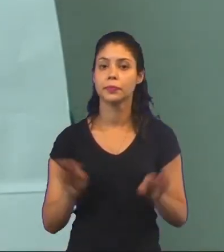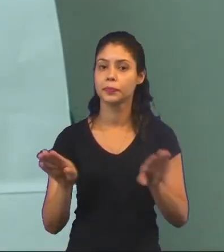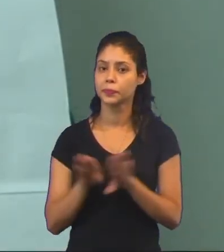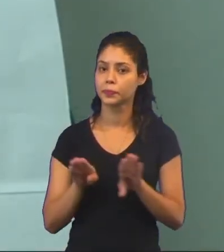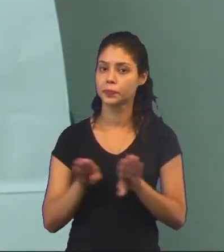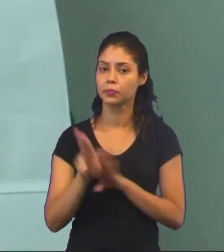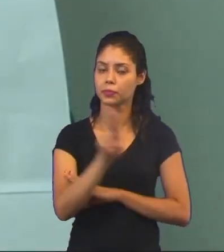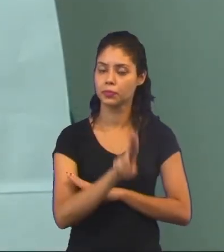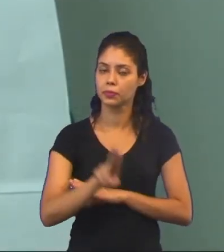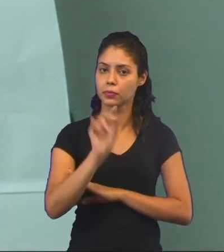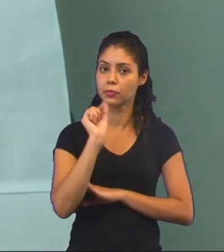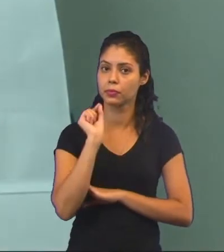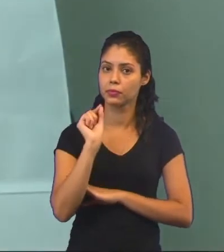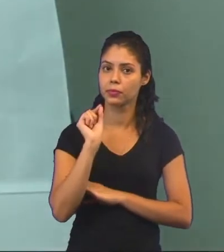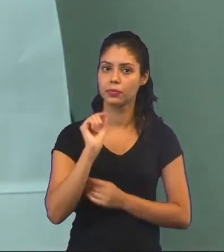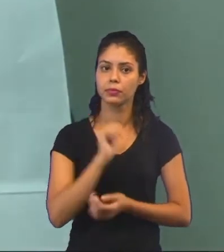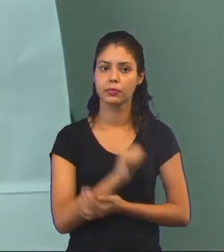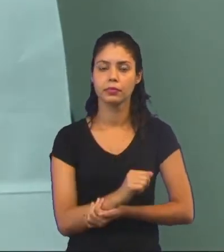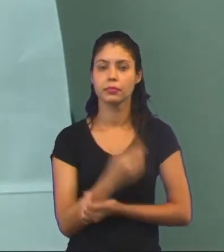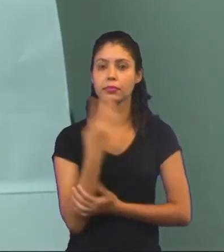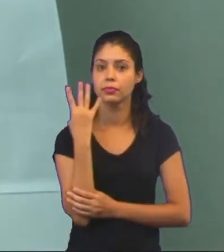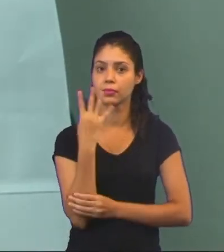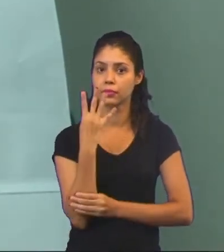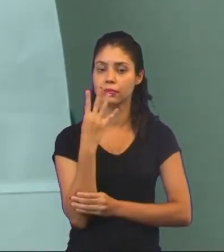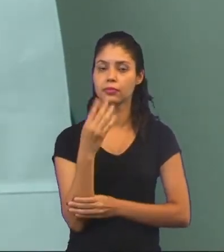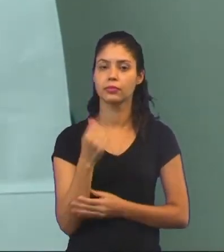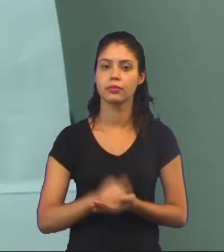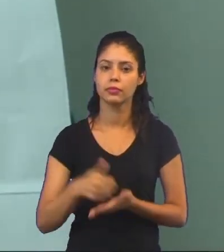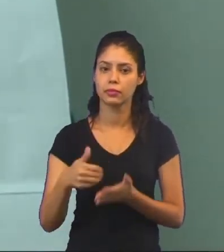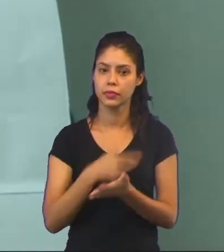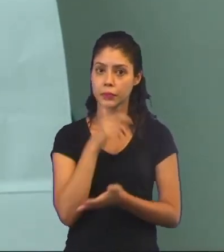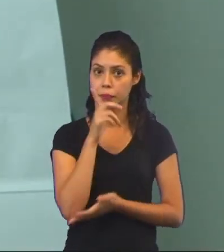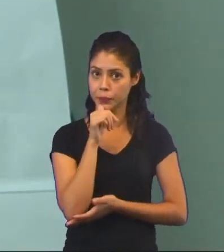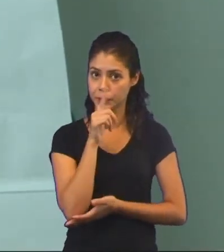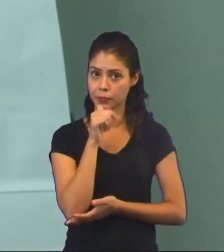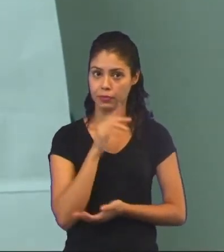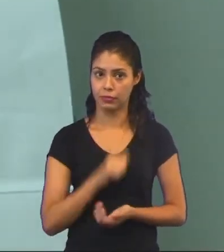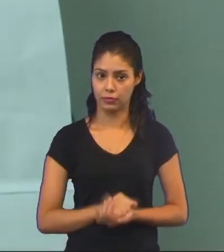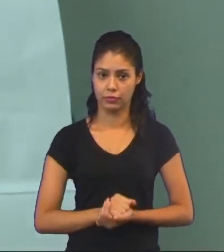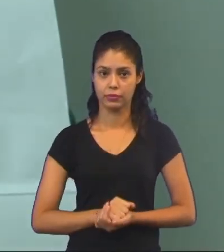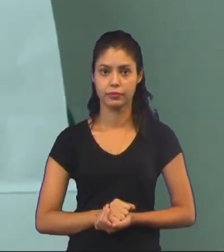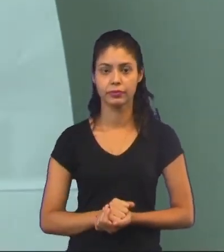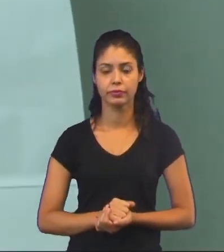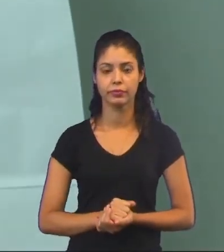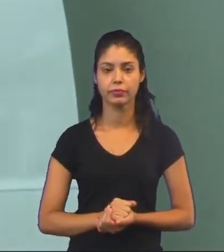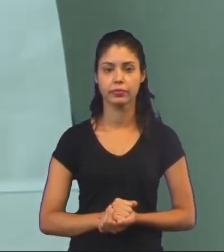Também iremos utilizar o quê? 4 colheres de sopa de água.